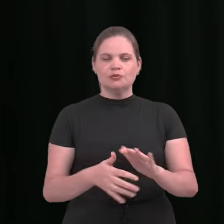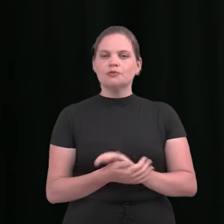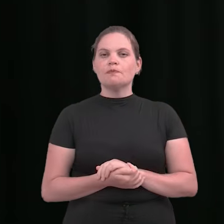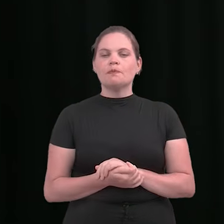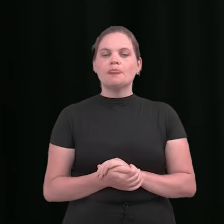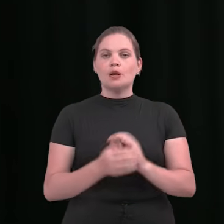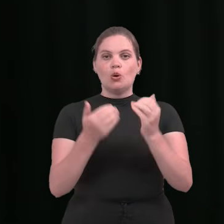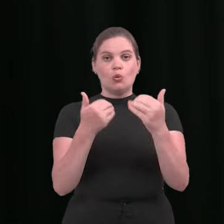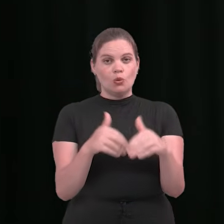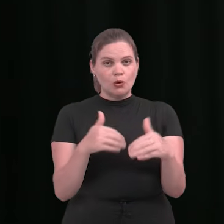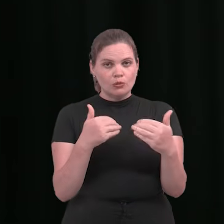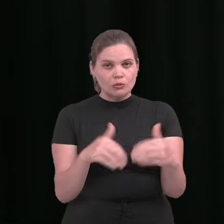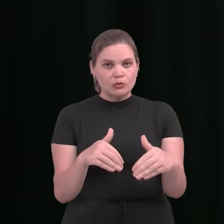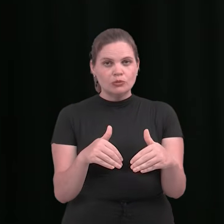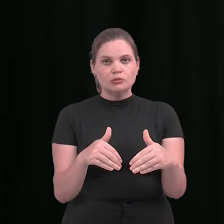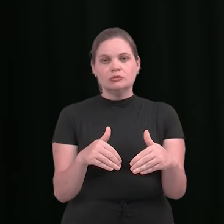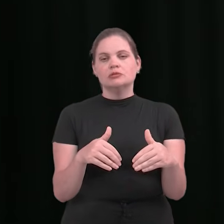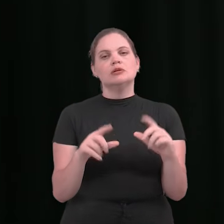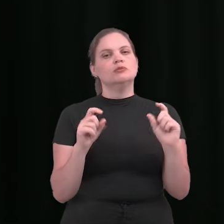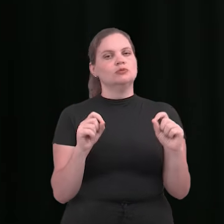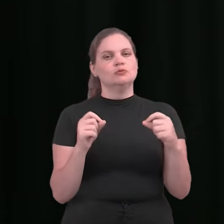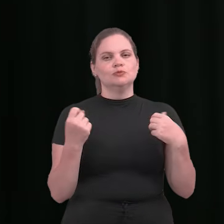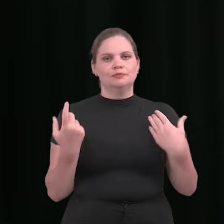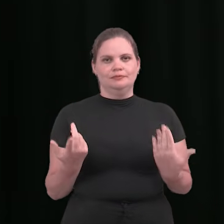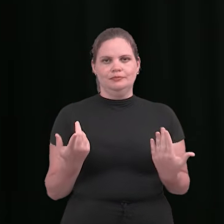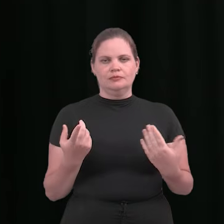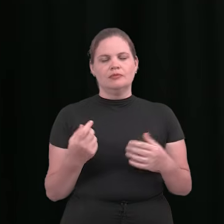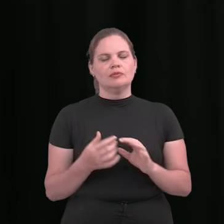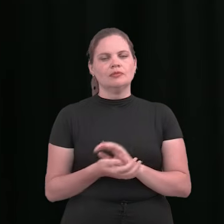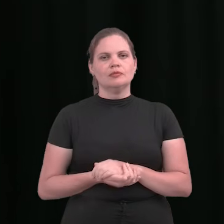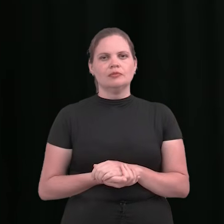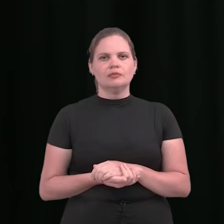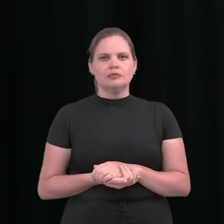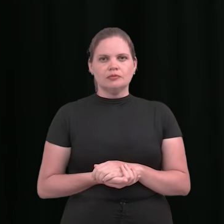concurso público, ele é um instrumento